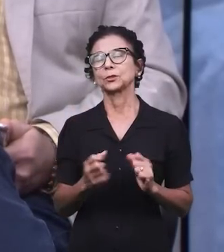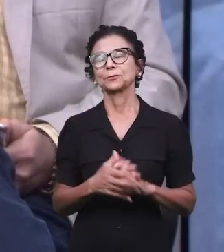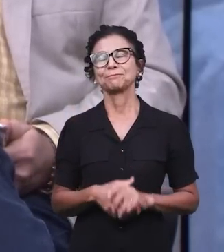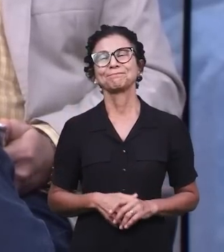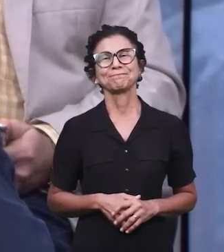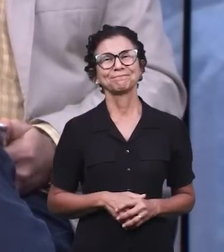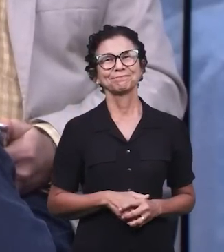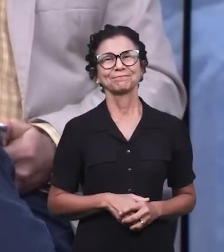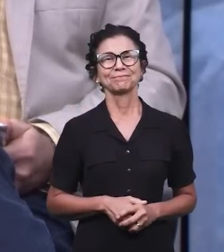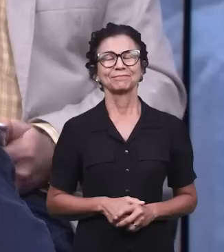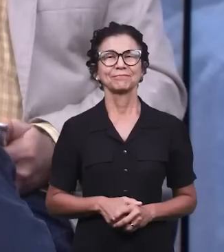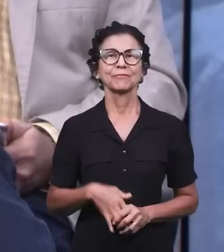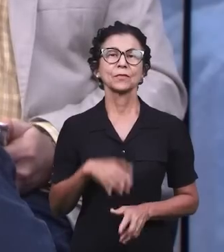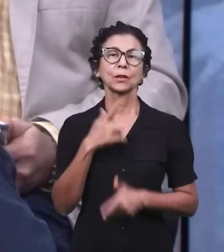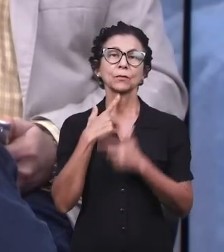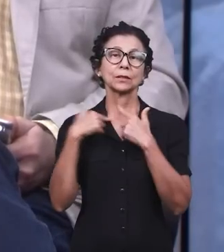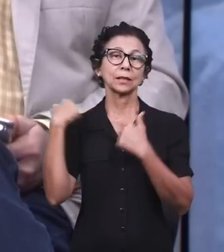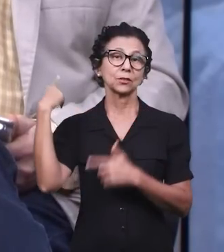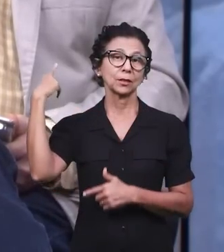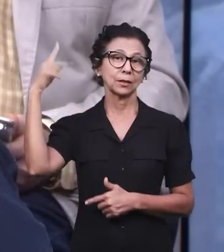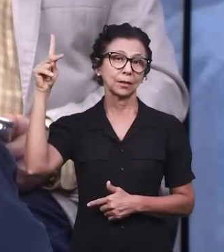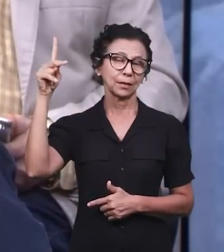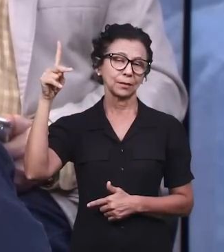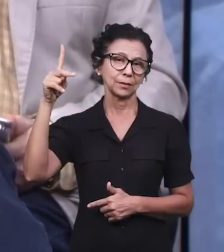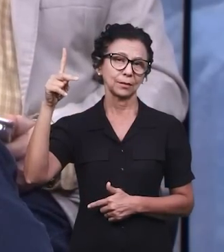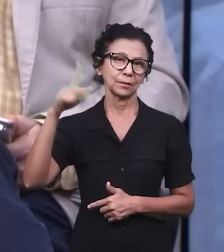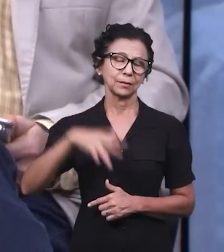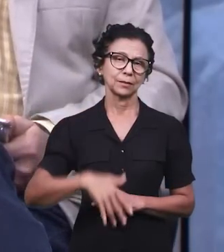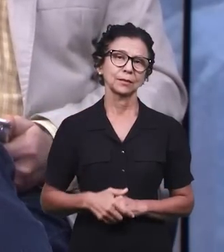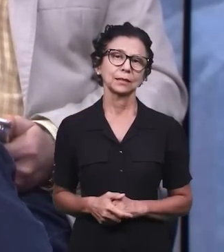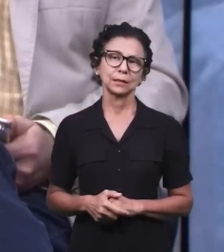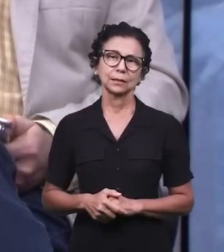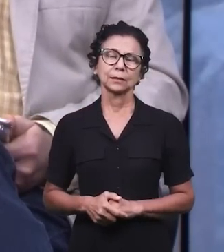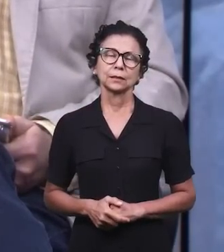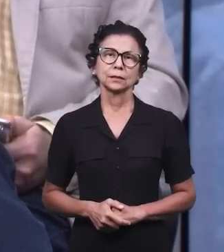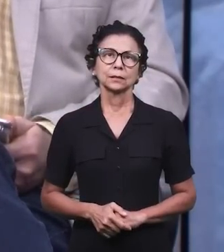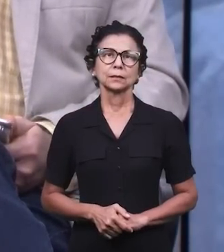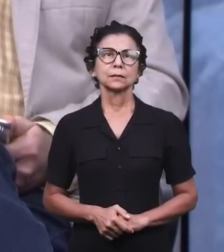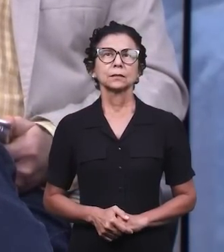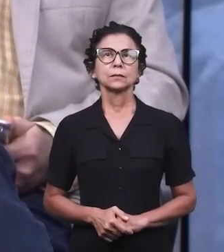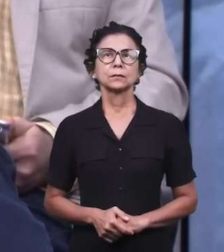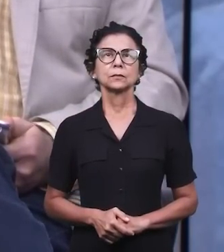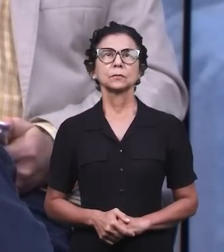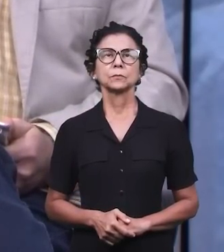vontade dele. Isso é importante. Né? Então é um cuidado que a gente tem